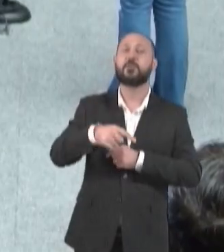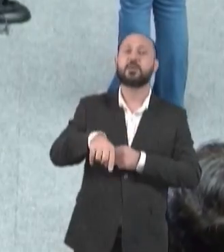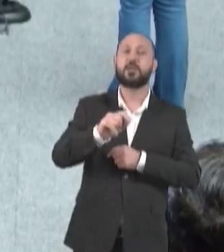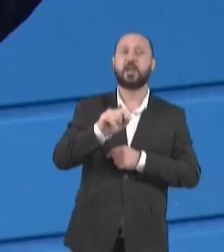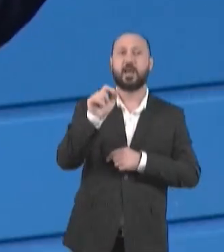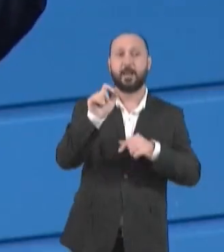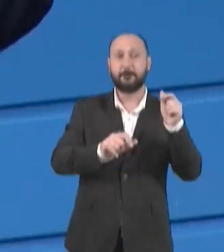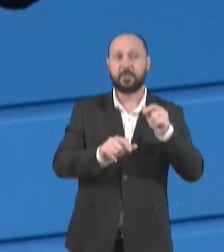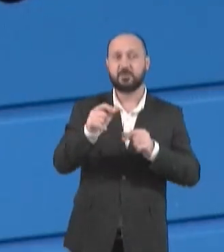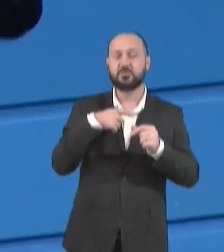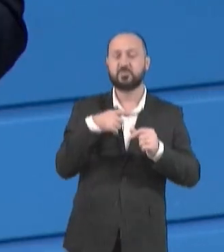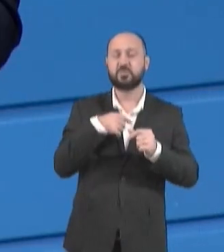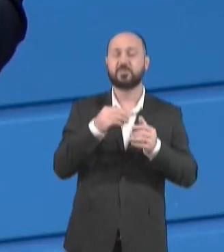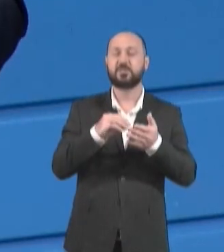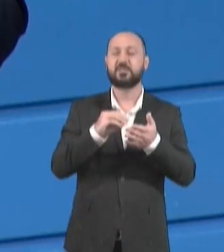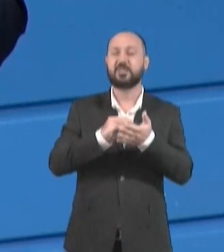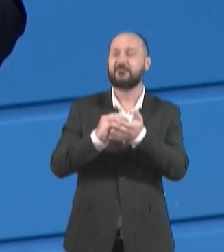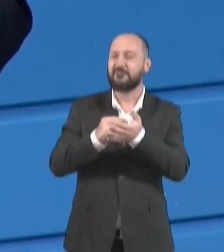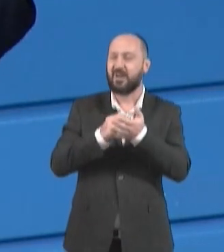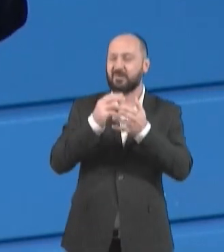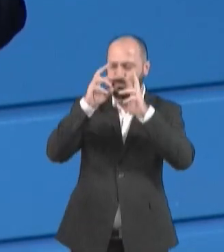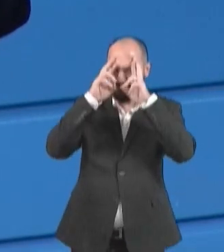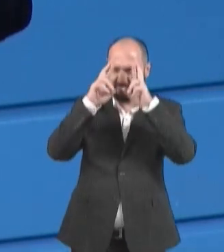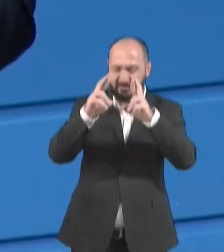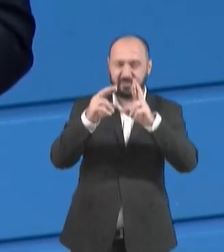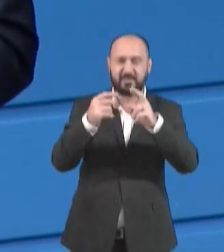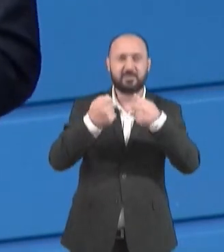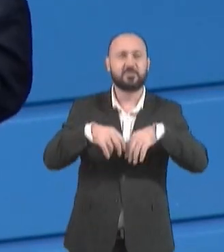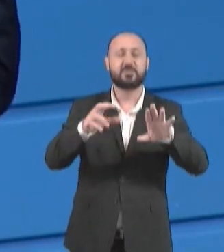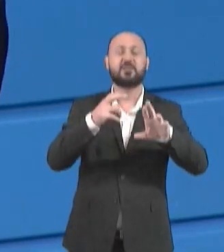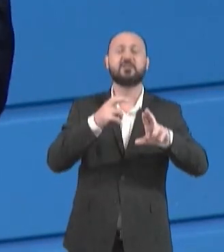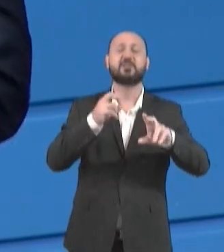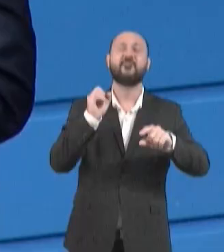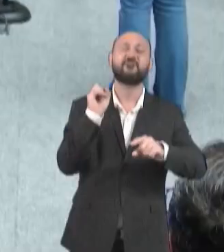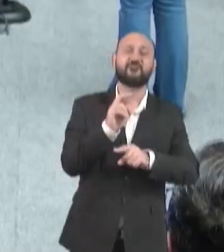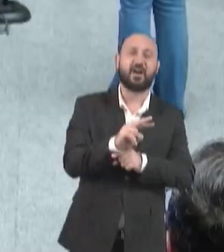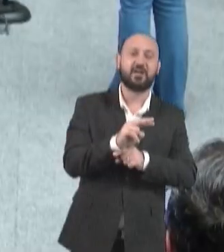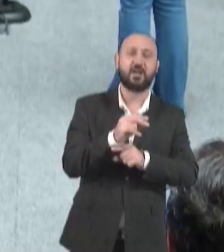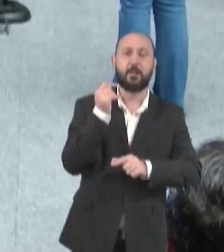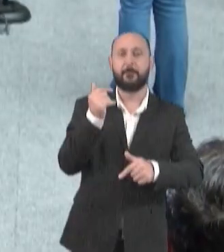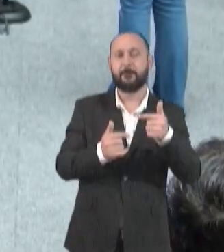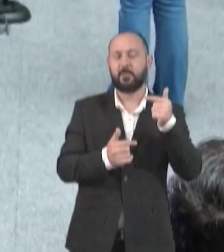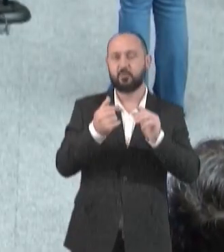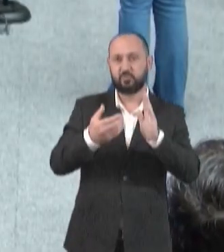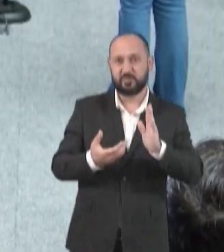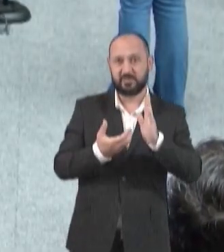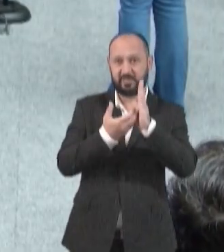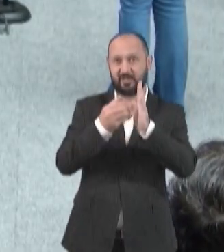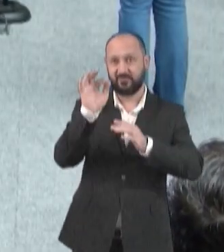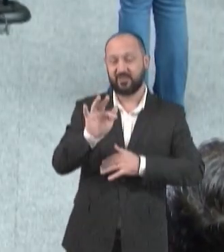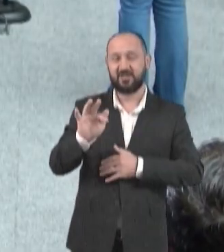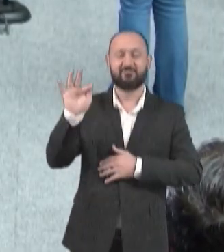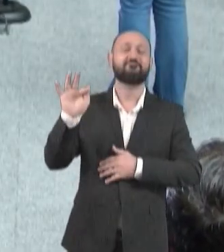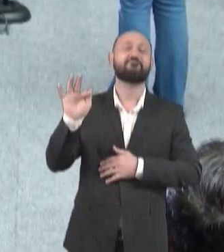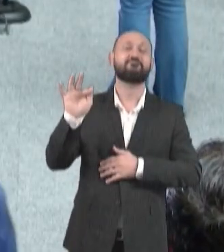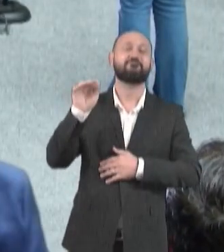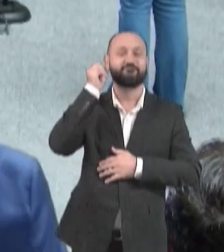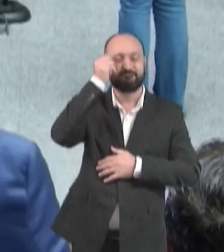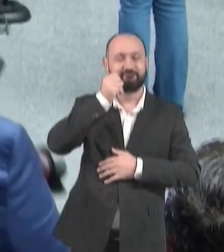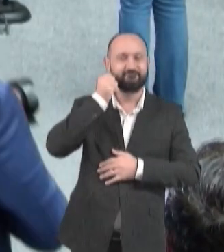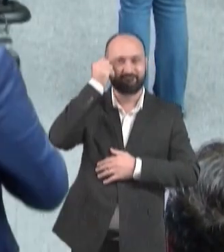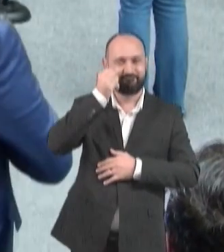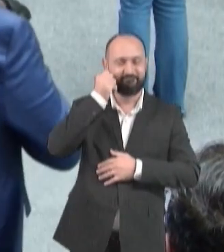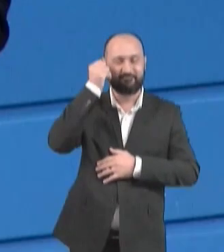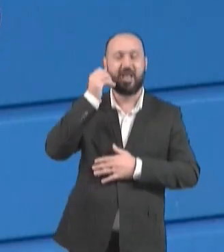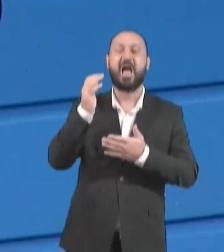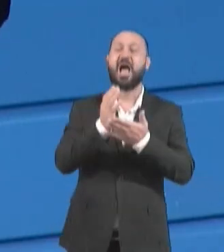aquelas pessoas desqualificadas que não deveriam ocupar um cargo no Senado Federal, mas ter lá no